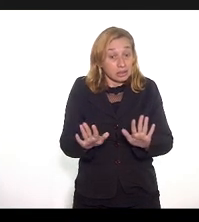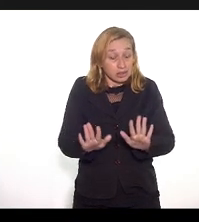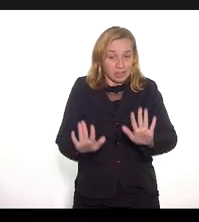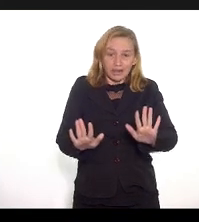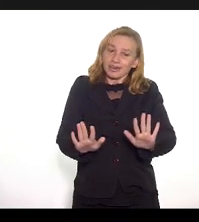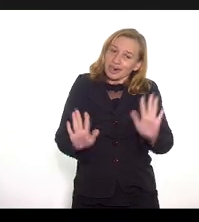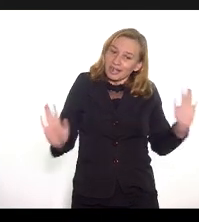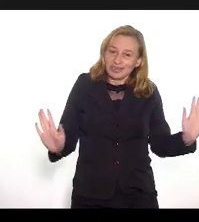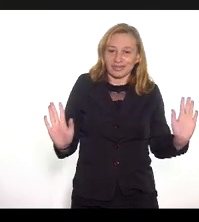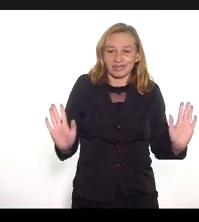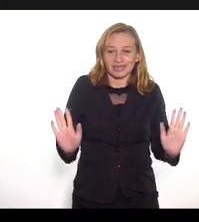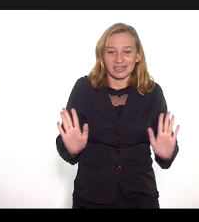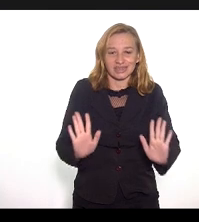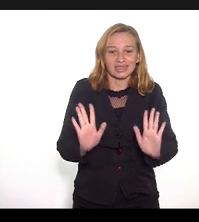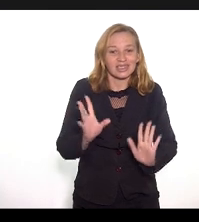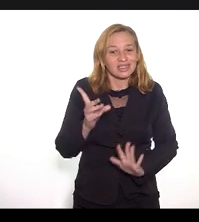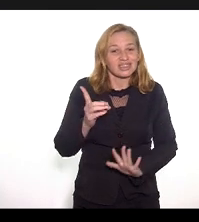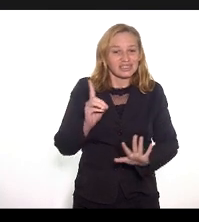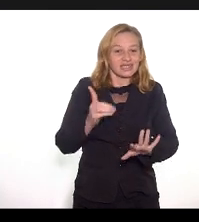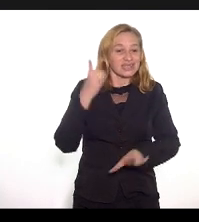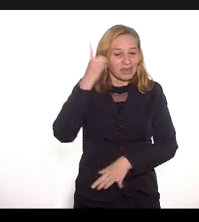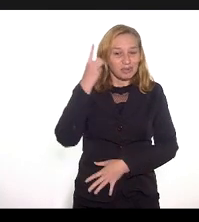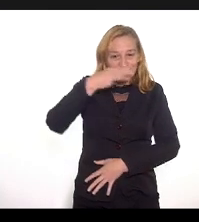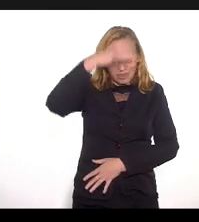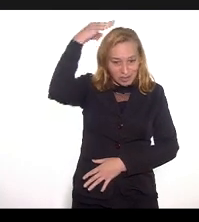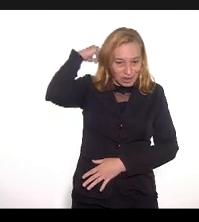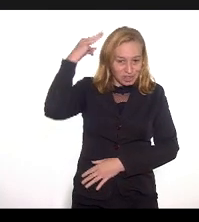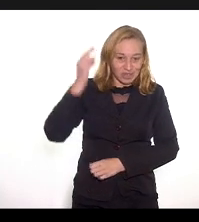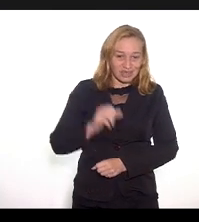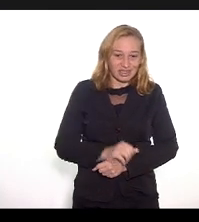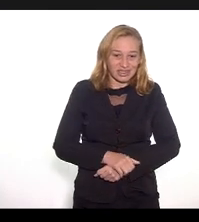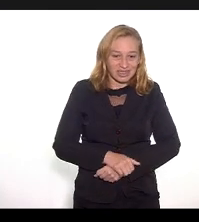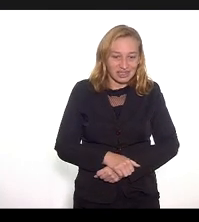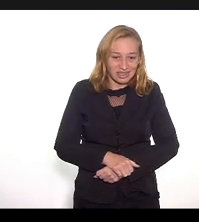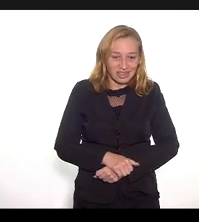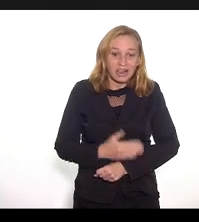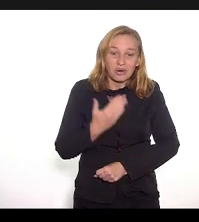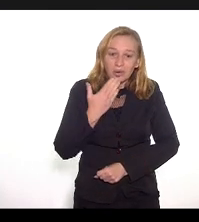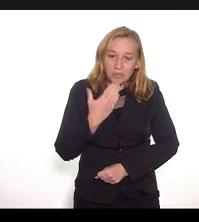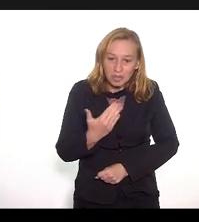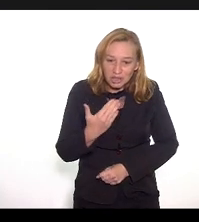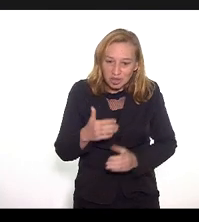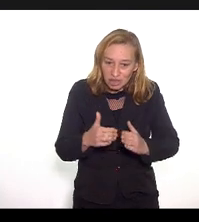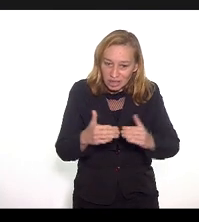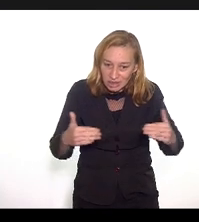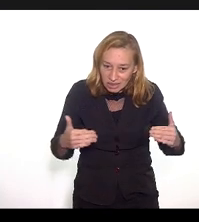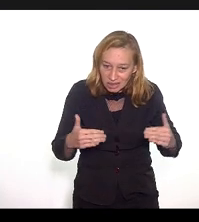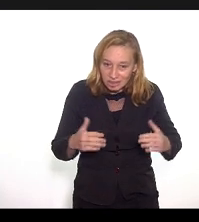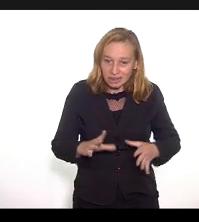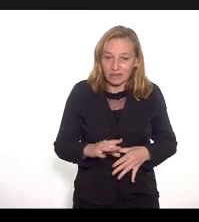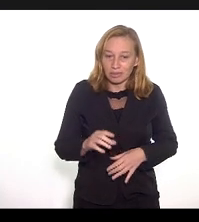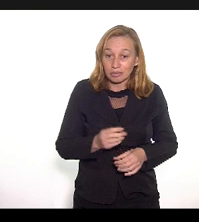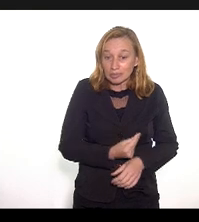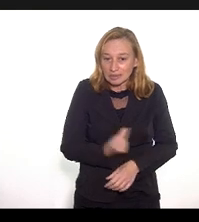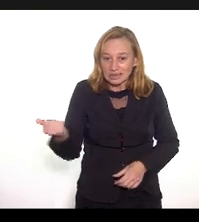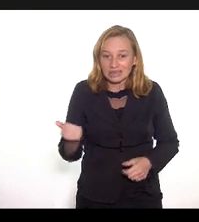Enfim. Deputado Márcio, eu vou pedir só uma licença que eu vou precisar me retirar. Uma